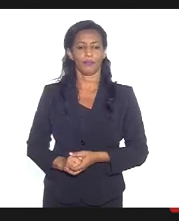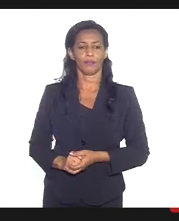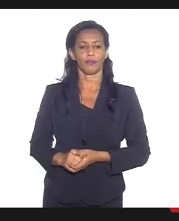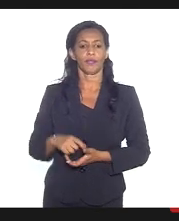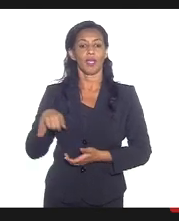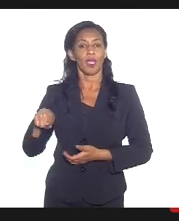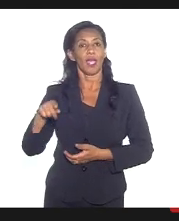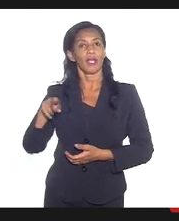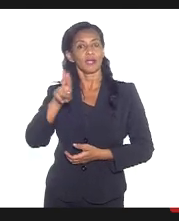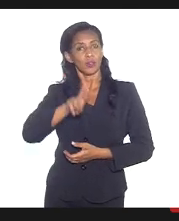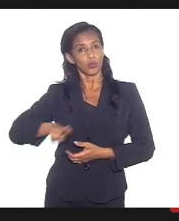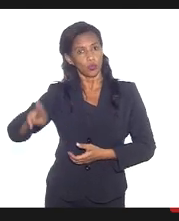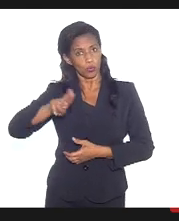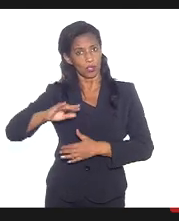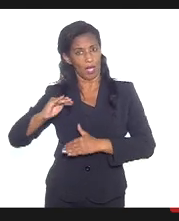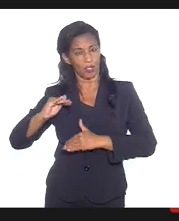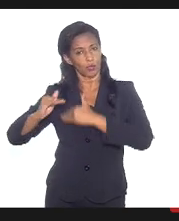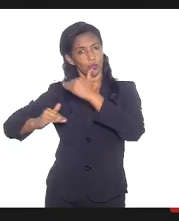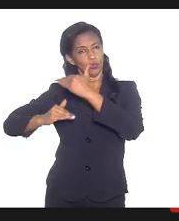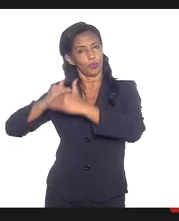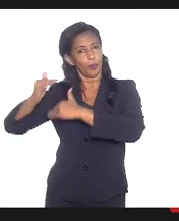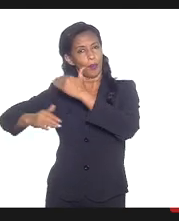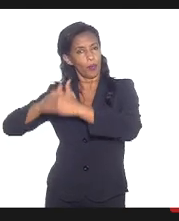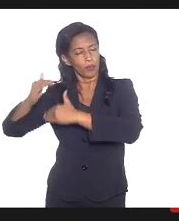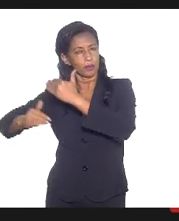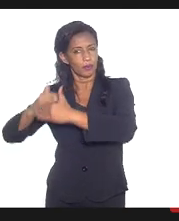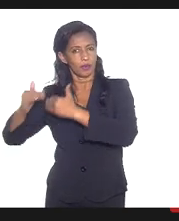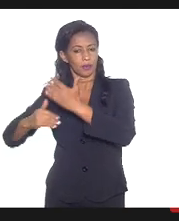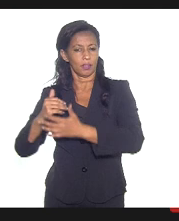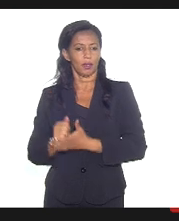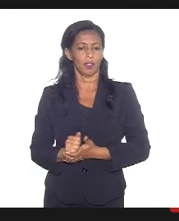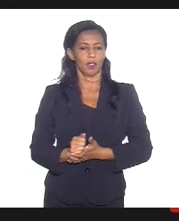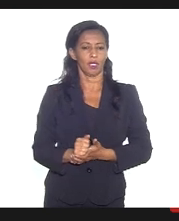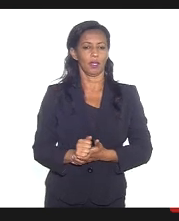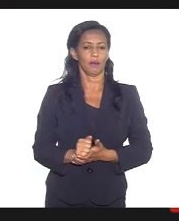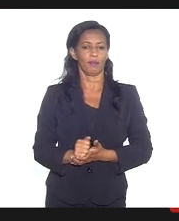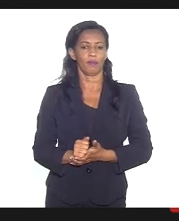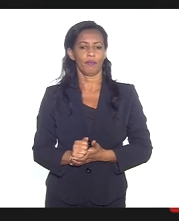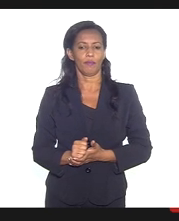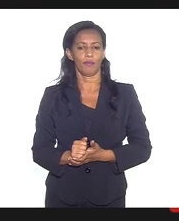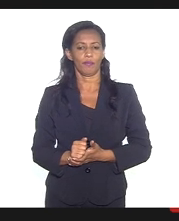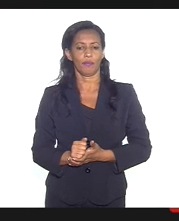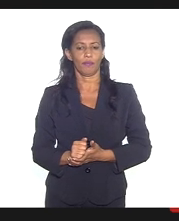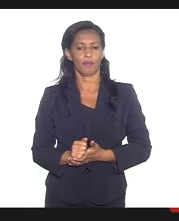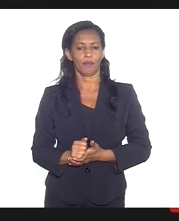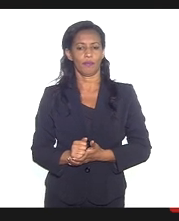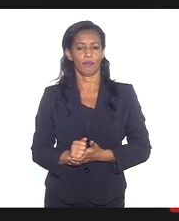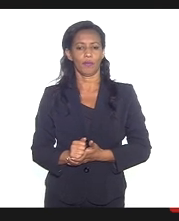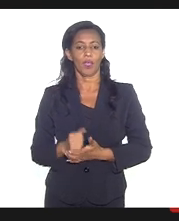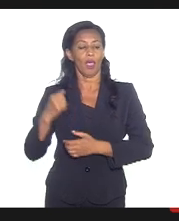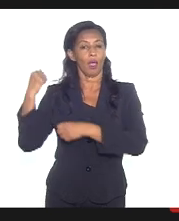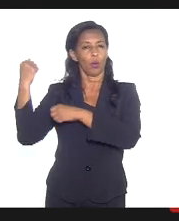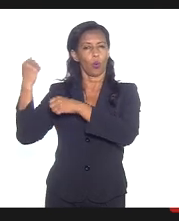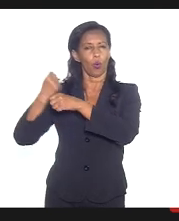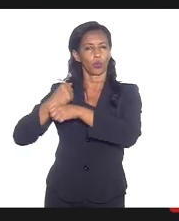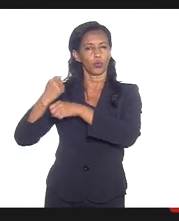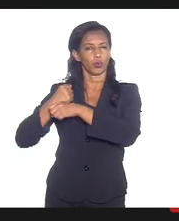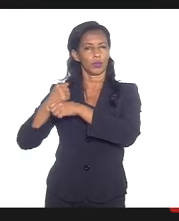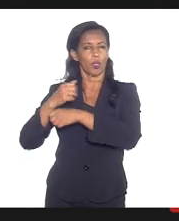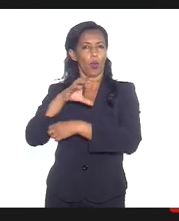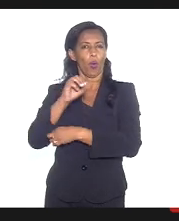Essas unidades de processamento, né, no Rio de Janeiro, basicamente, é o TECAB e Comper de Construção.